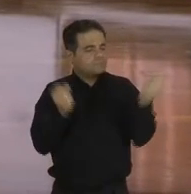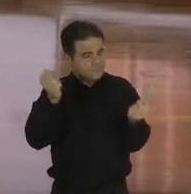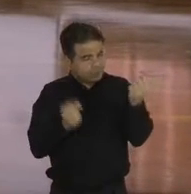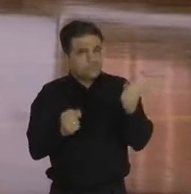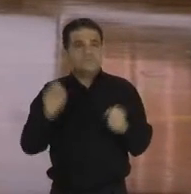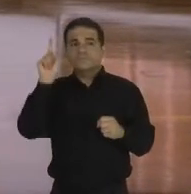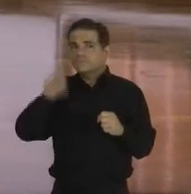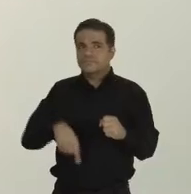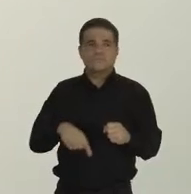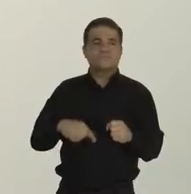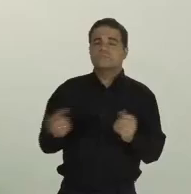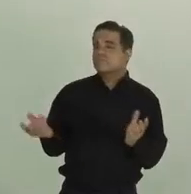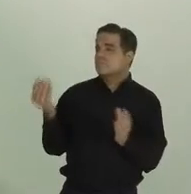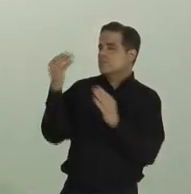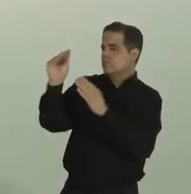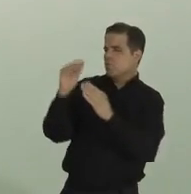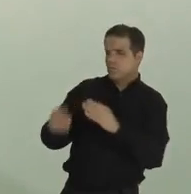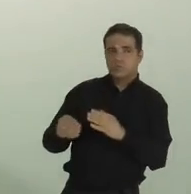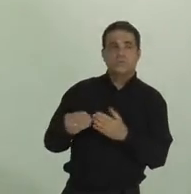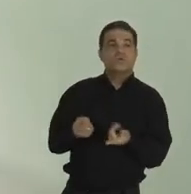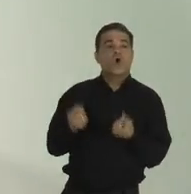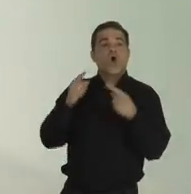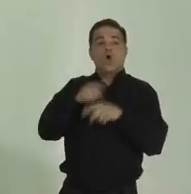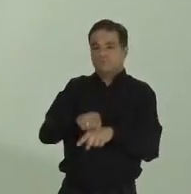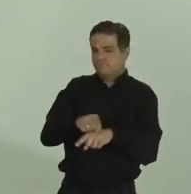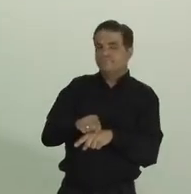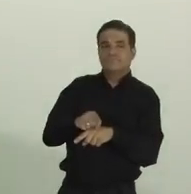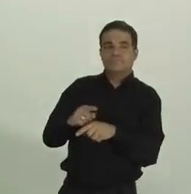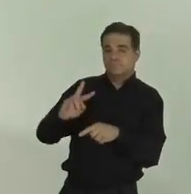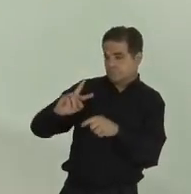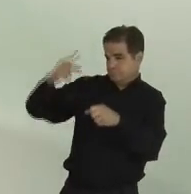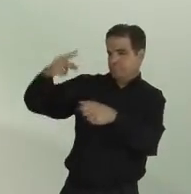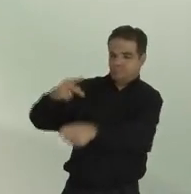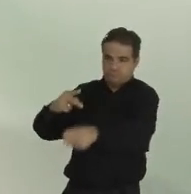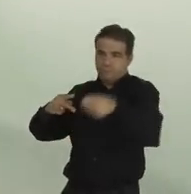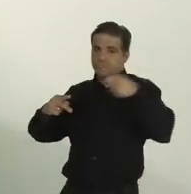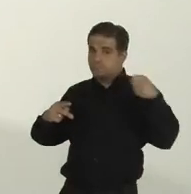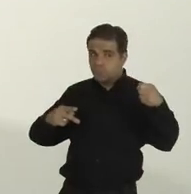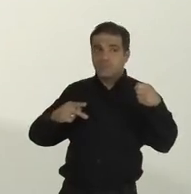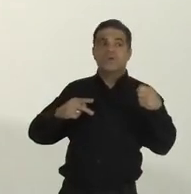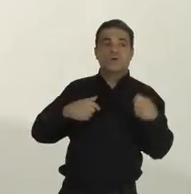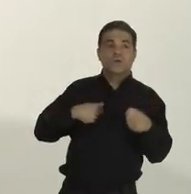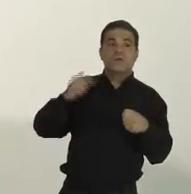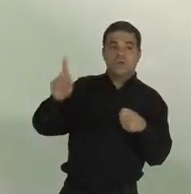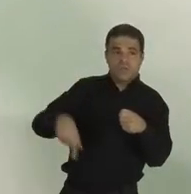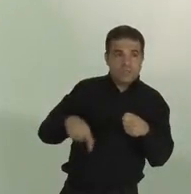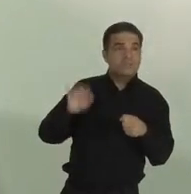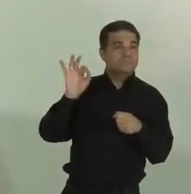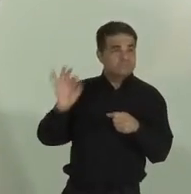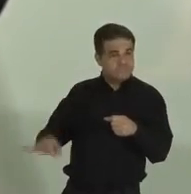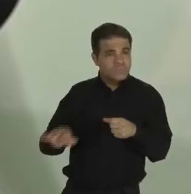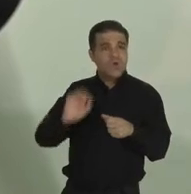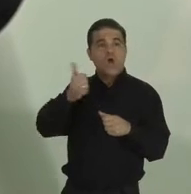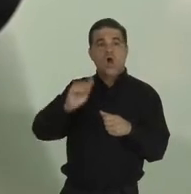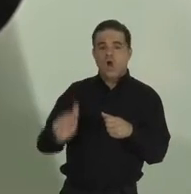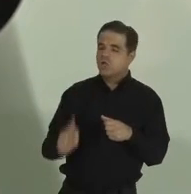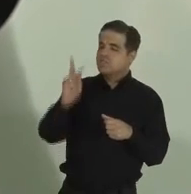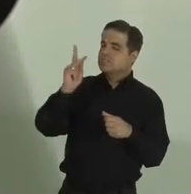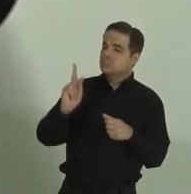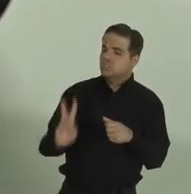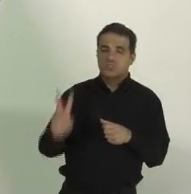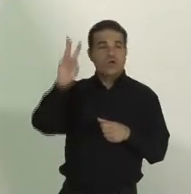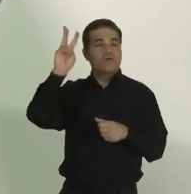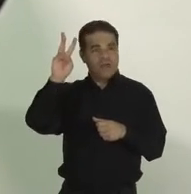Veículos São equipados com conversor de potência ou houbord Charger de 11